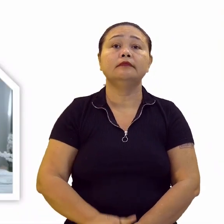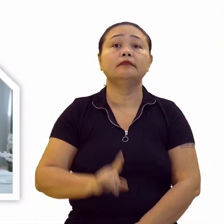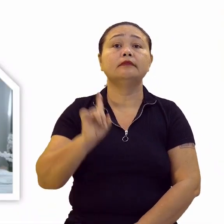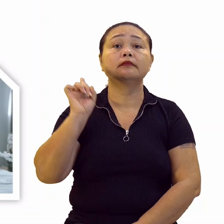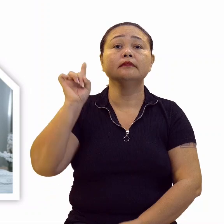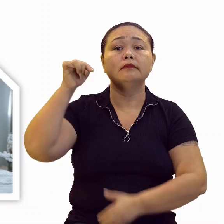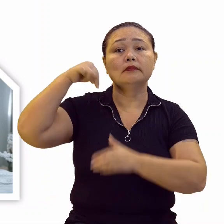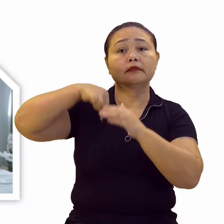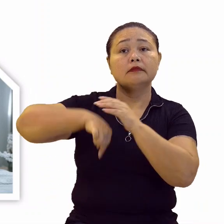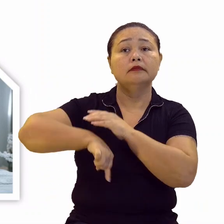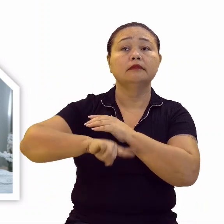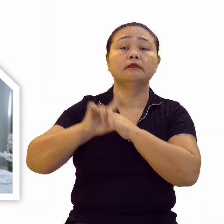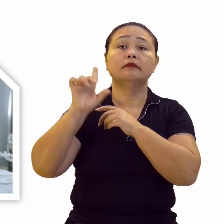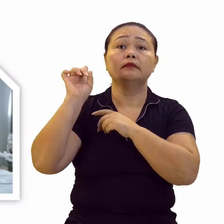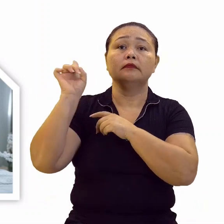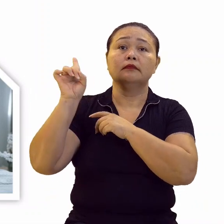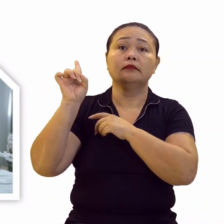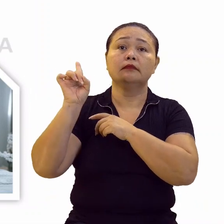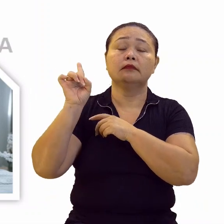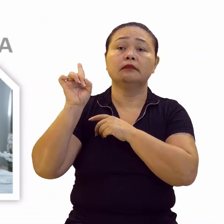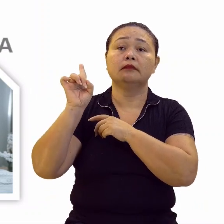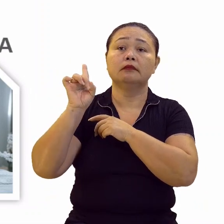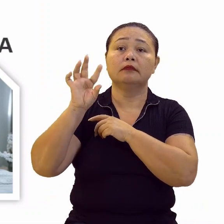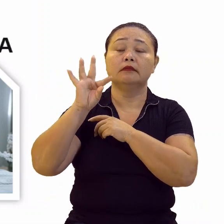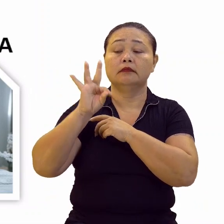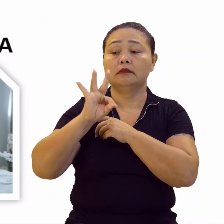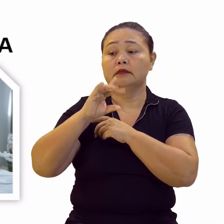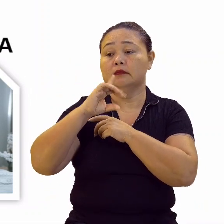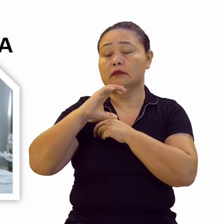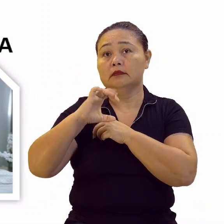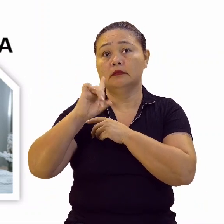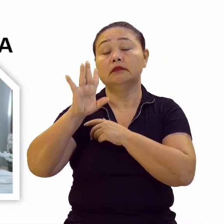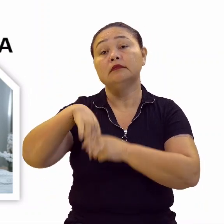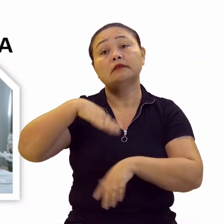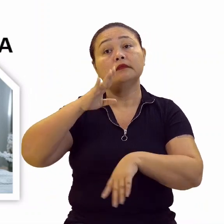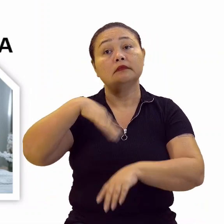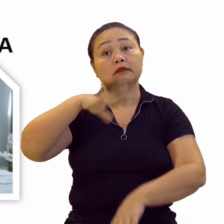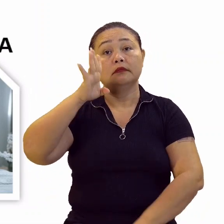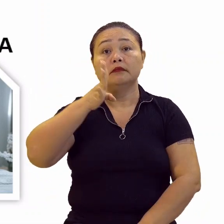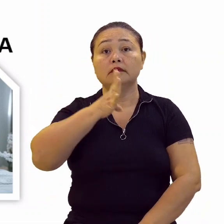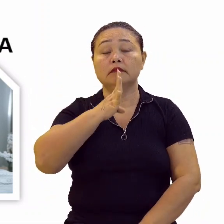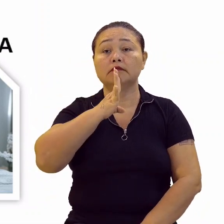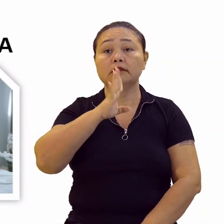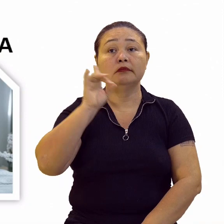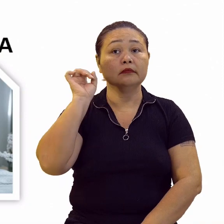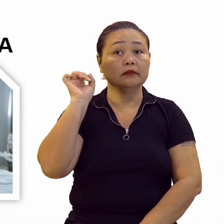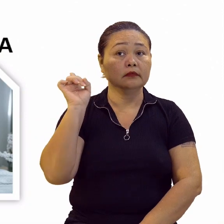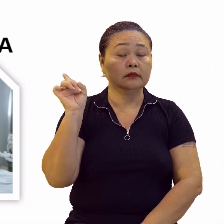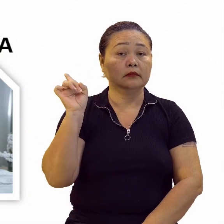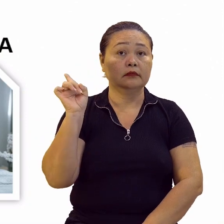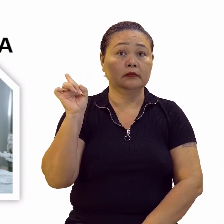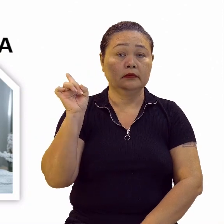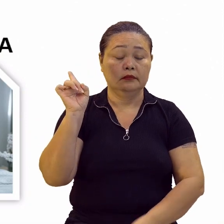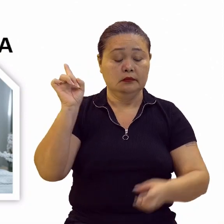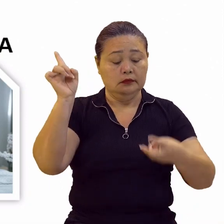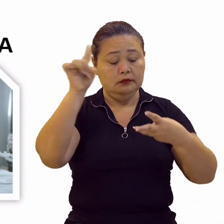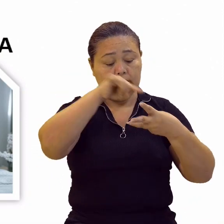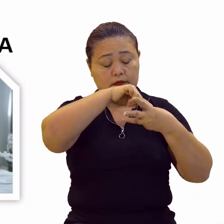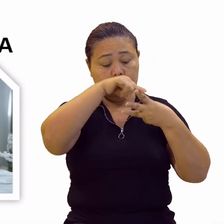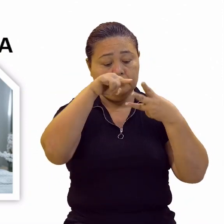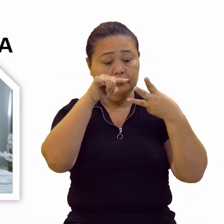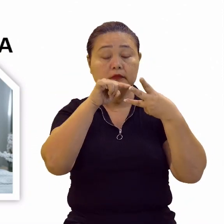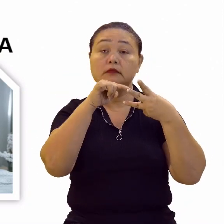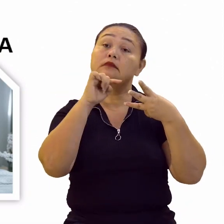Aprofundando um pouquinho mais aqui sobre os TDCs mais conhecidos, nós trouxemos aqui, né?